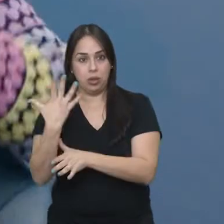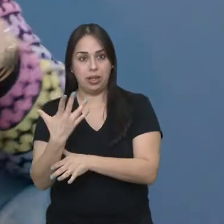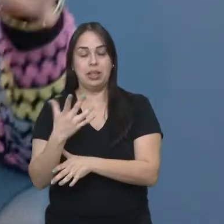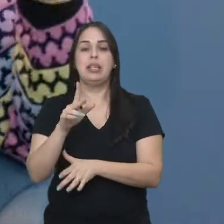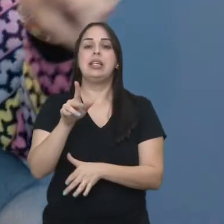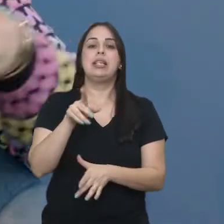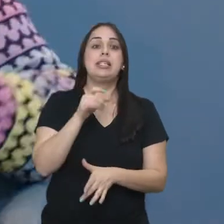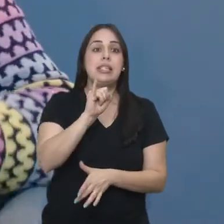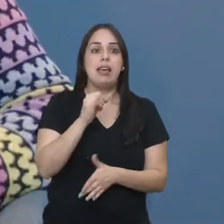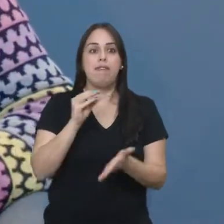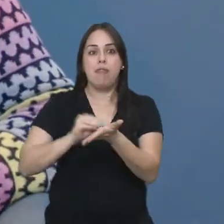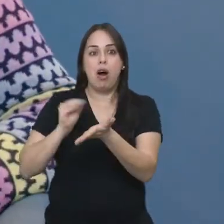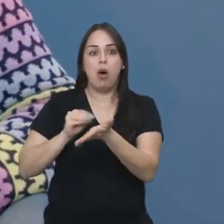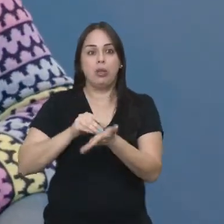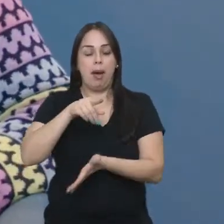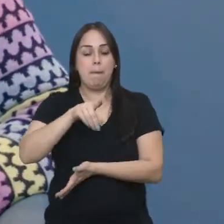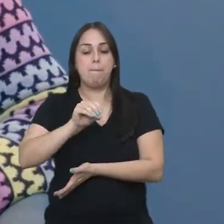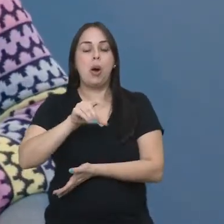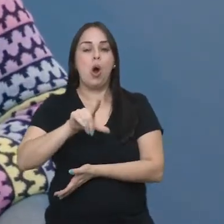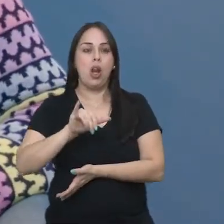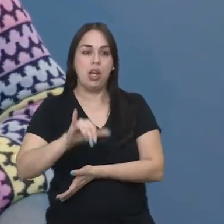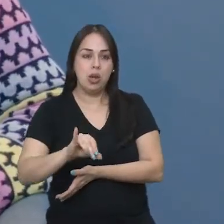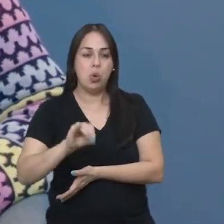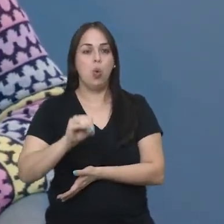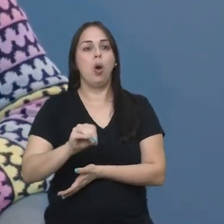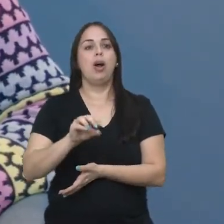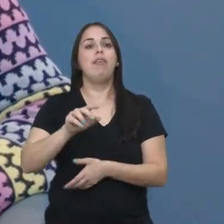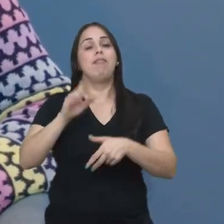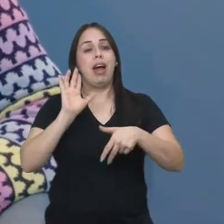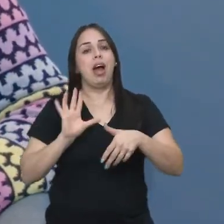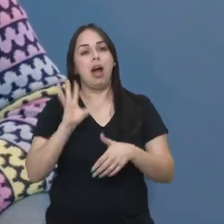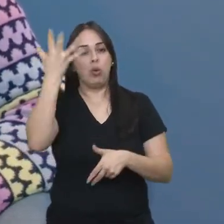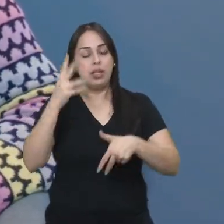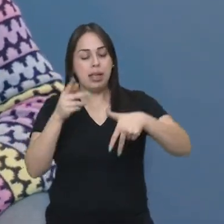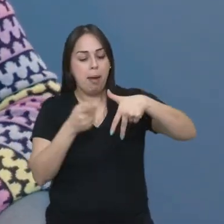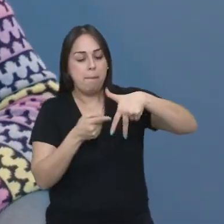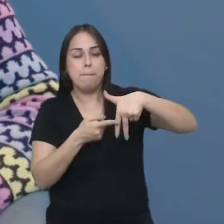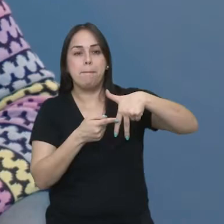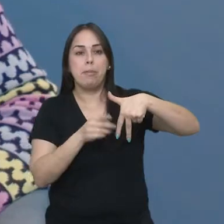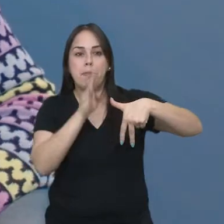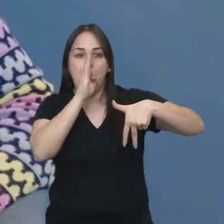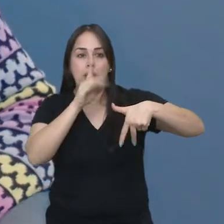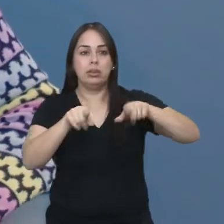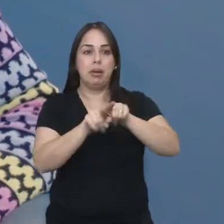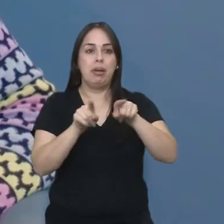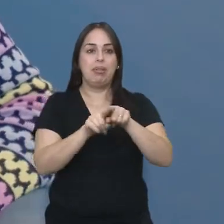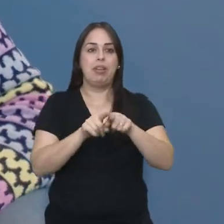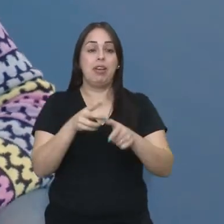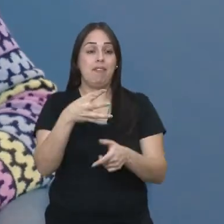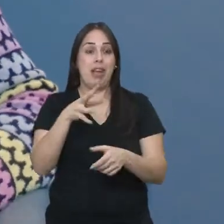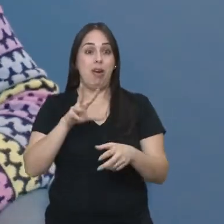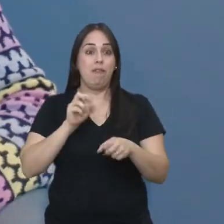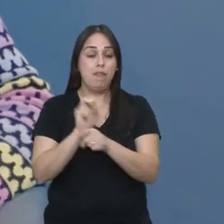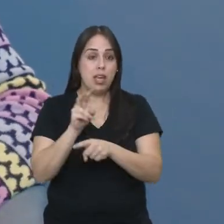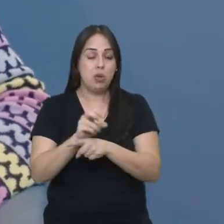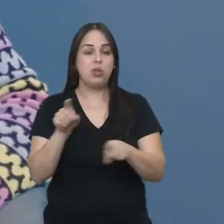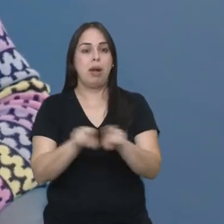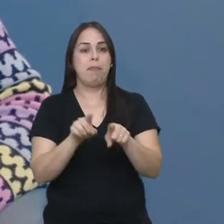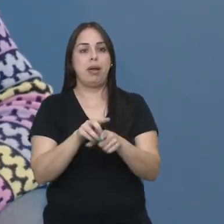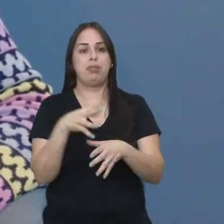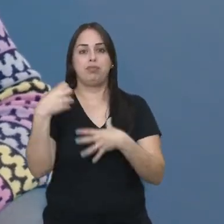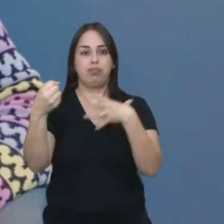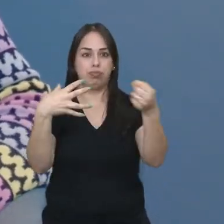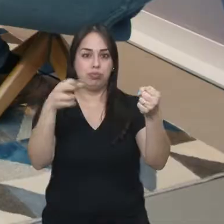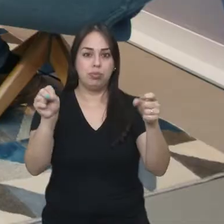não vacinar nossas crianças de pólio, nós vamos ter casos de poliomielite. Ou seja, poliomielite pelo vírus vacinal ou poliomielite pelo